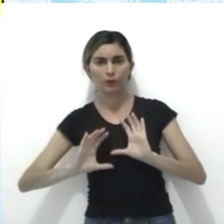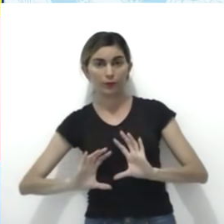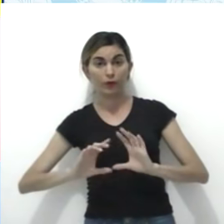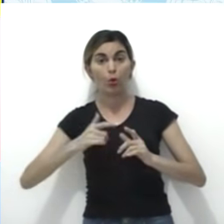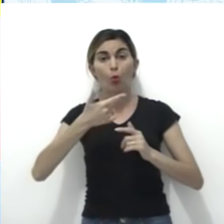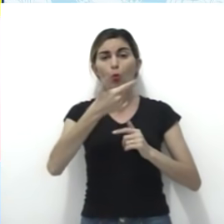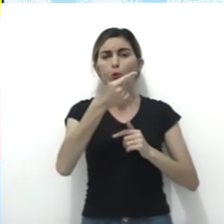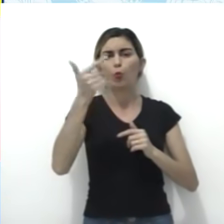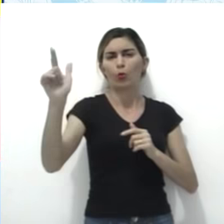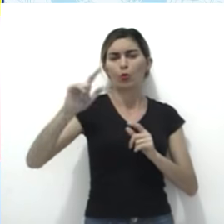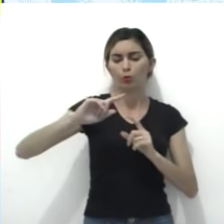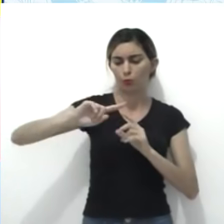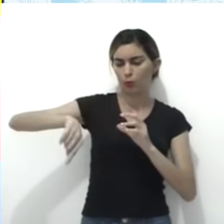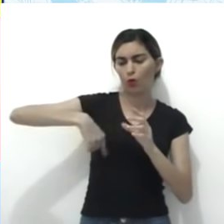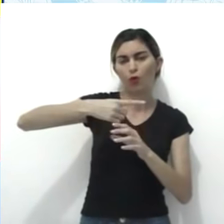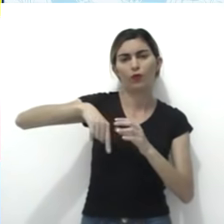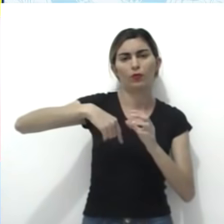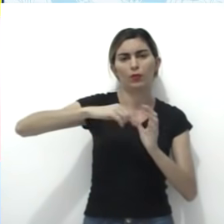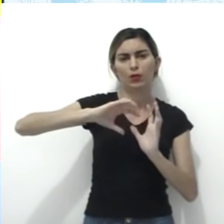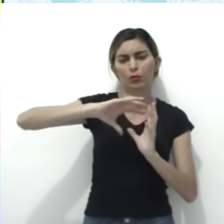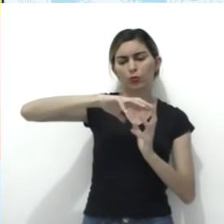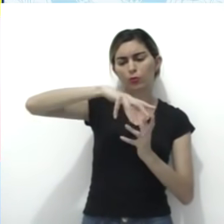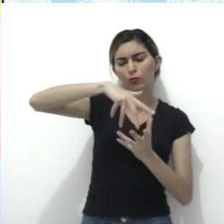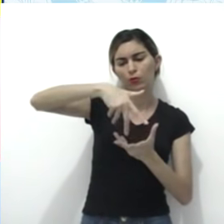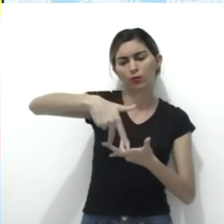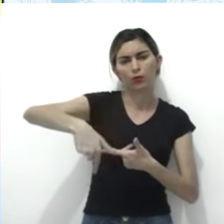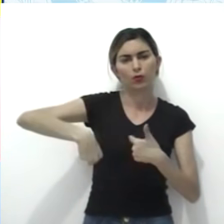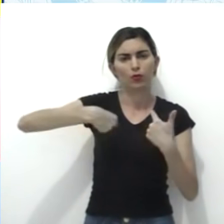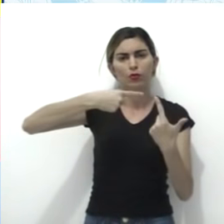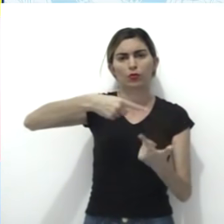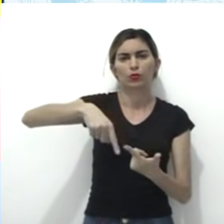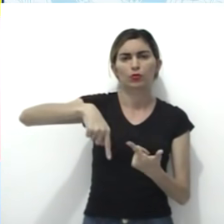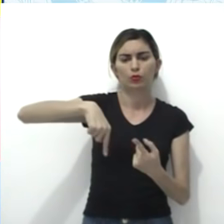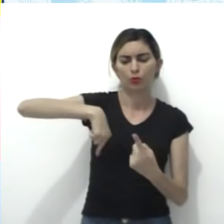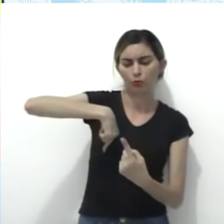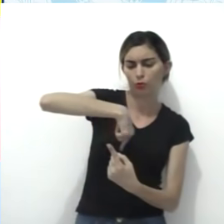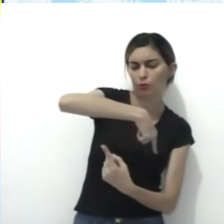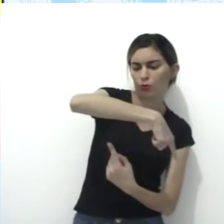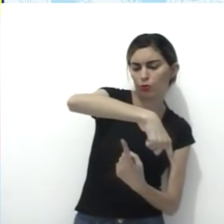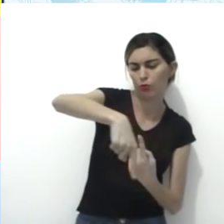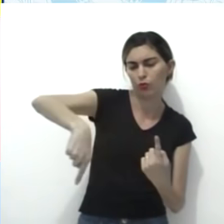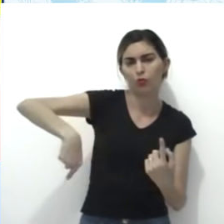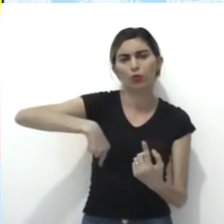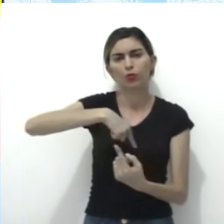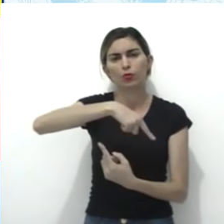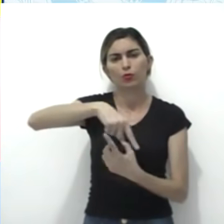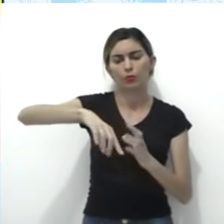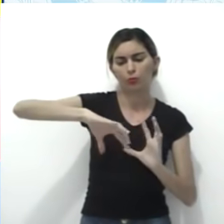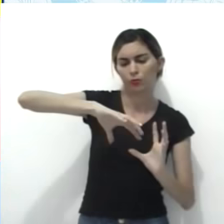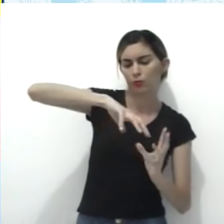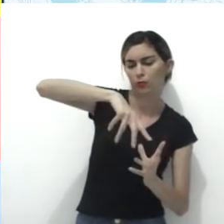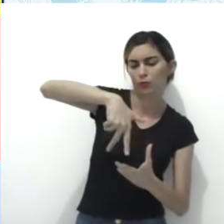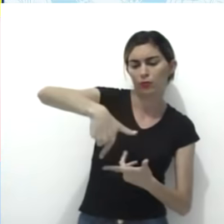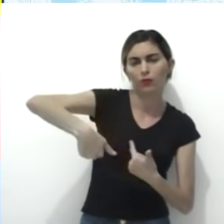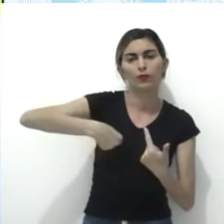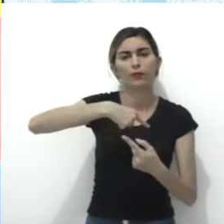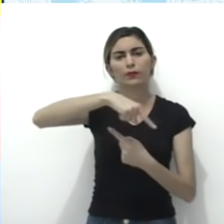é o movimento de translação é o movimento em que até ela faz ao redor de uma órbita elíptica